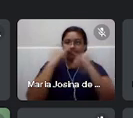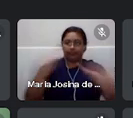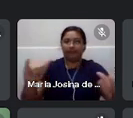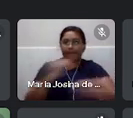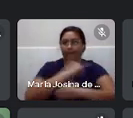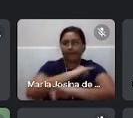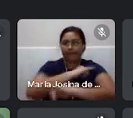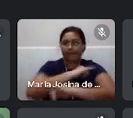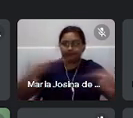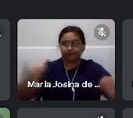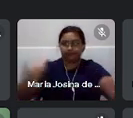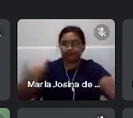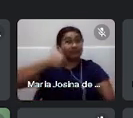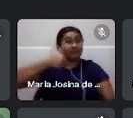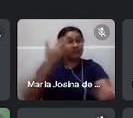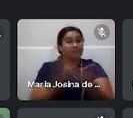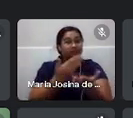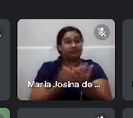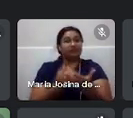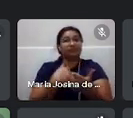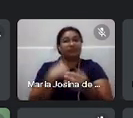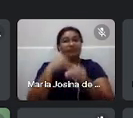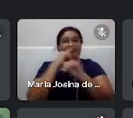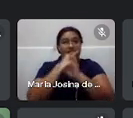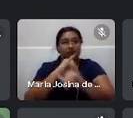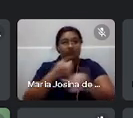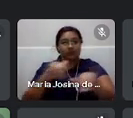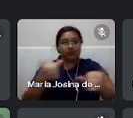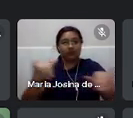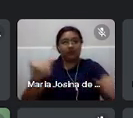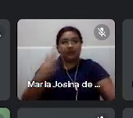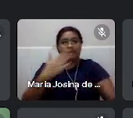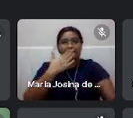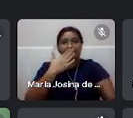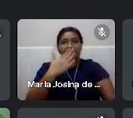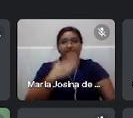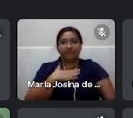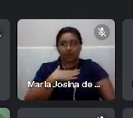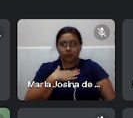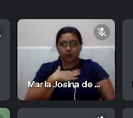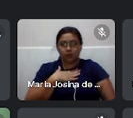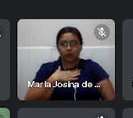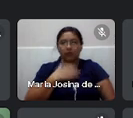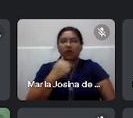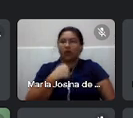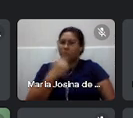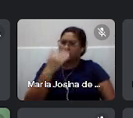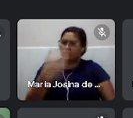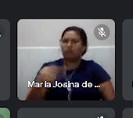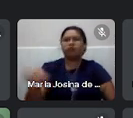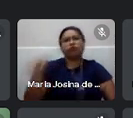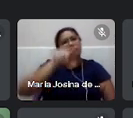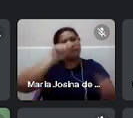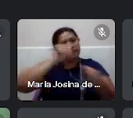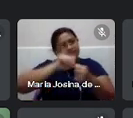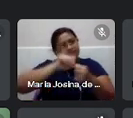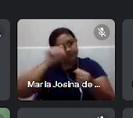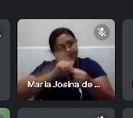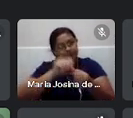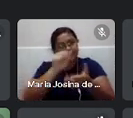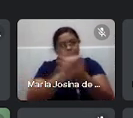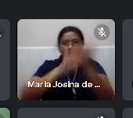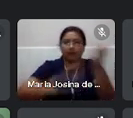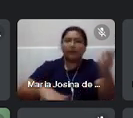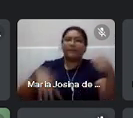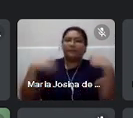aula que eu falei, que foi um pedido meu. Eu falei, gente, vocês vão fazer Eu preciso que